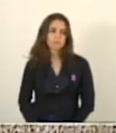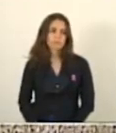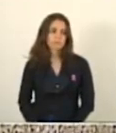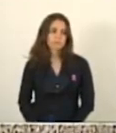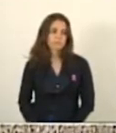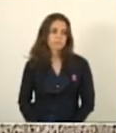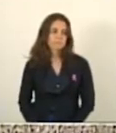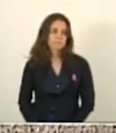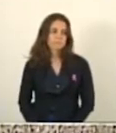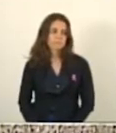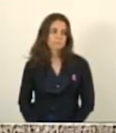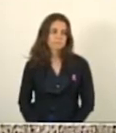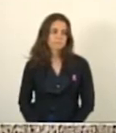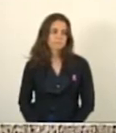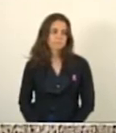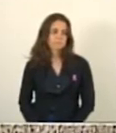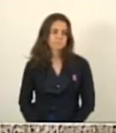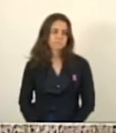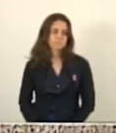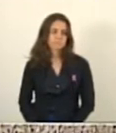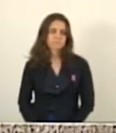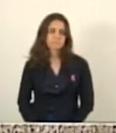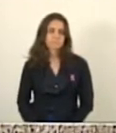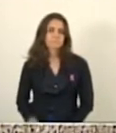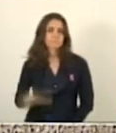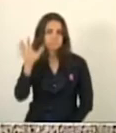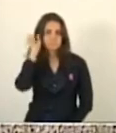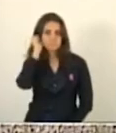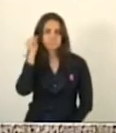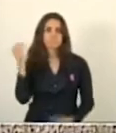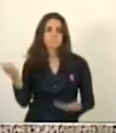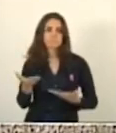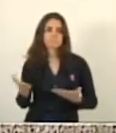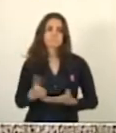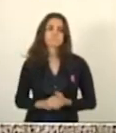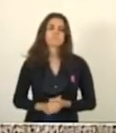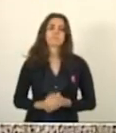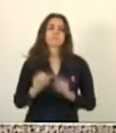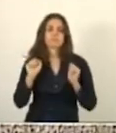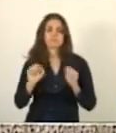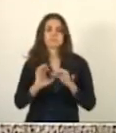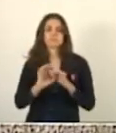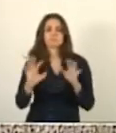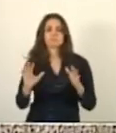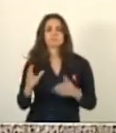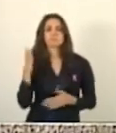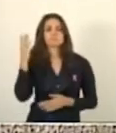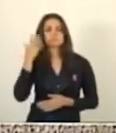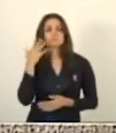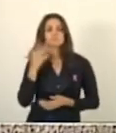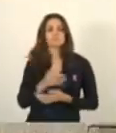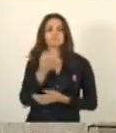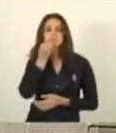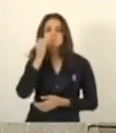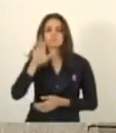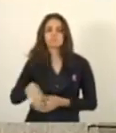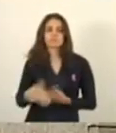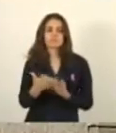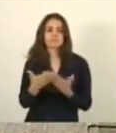Tem que abrir o áudio. Está me ouvindo agora? Sim, sim, Vossa Excelência está com a palavra. Ok, boa